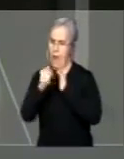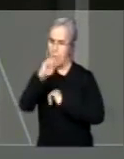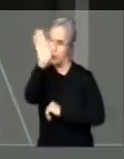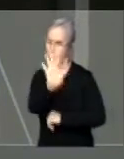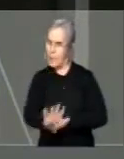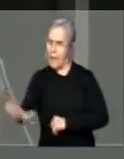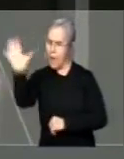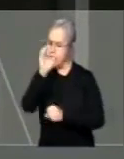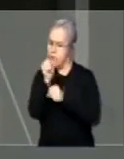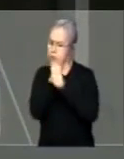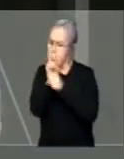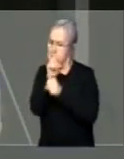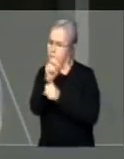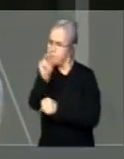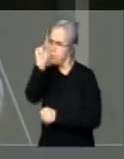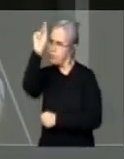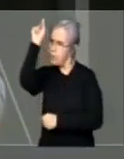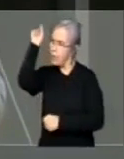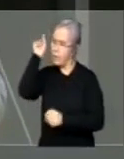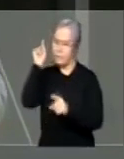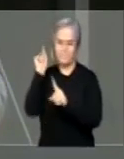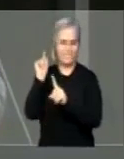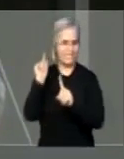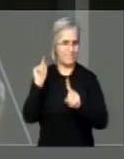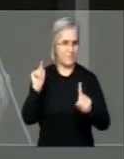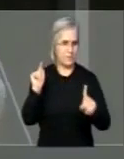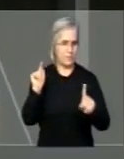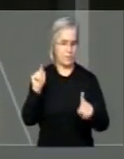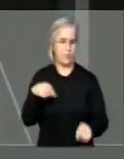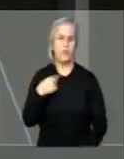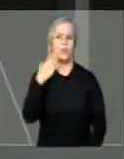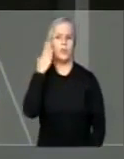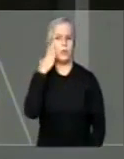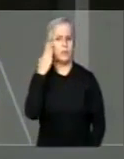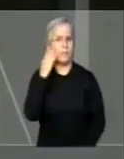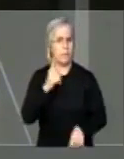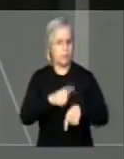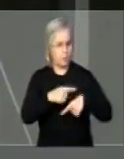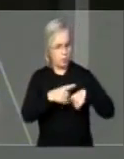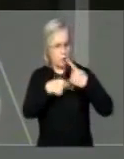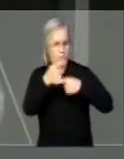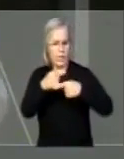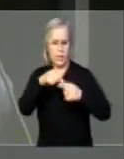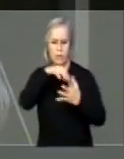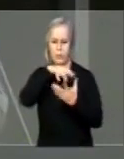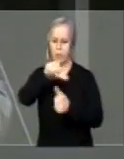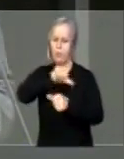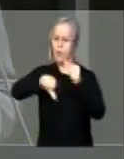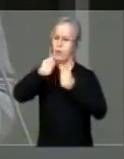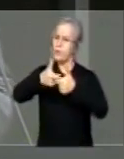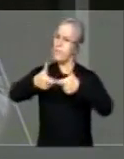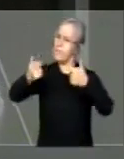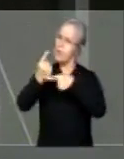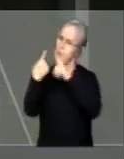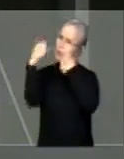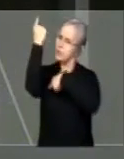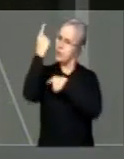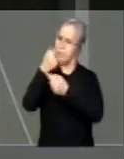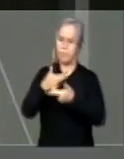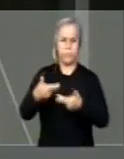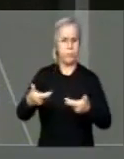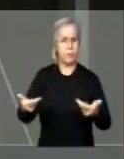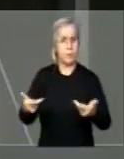nacionalismo dos anos 50, até porque sabemos que o tempo não para, que o mundo muda, as relações sociais se